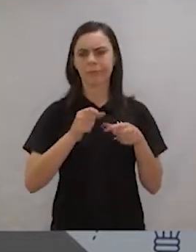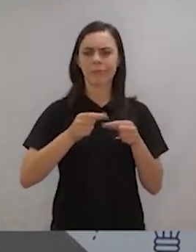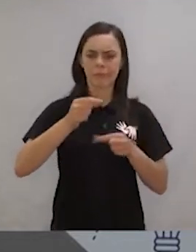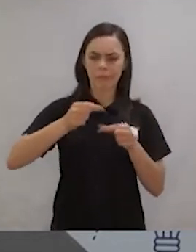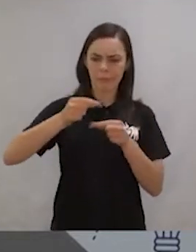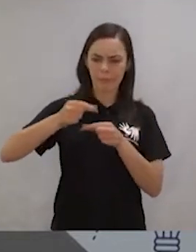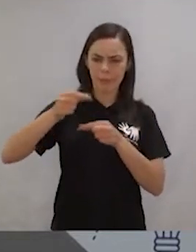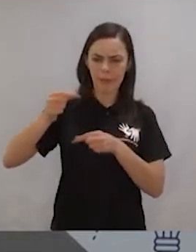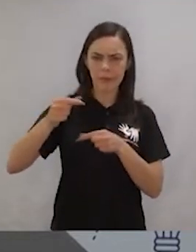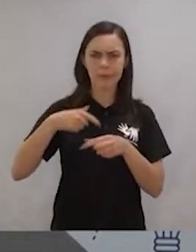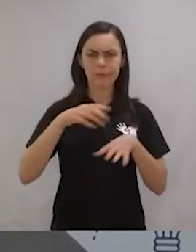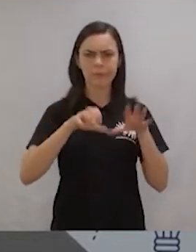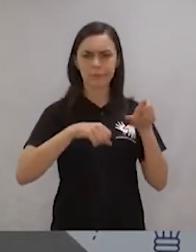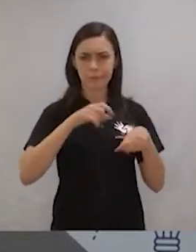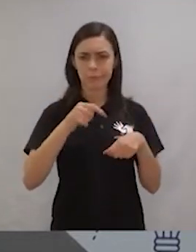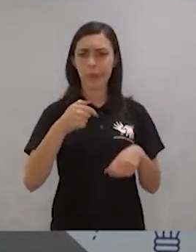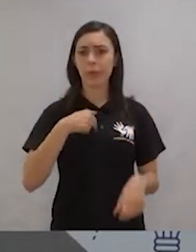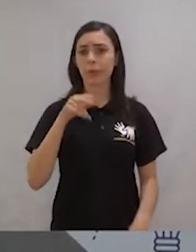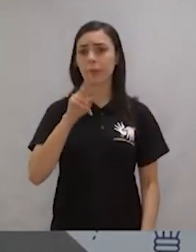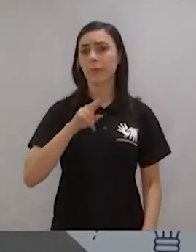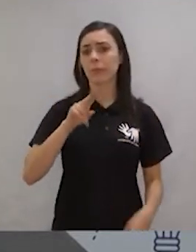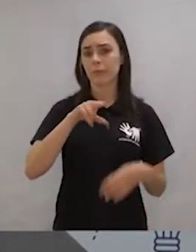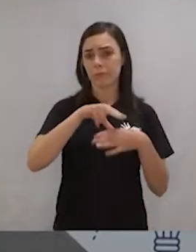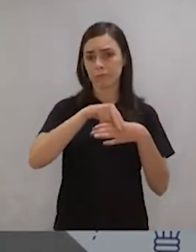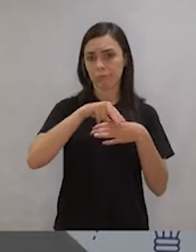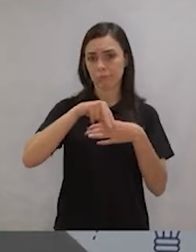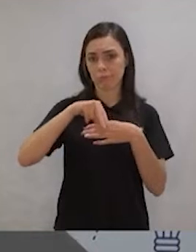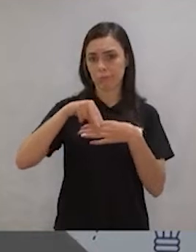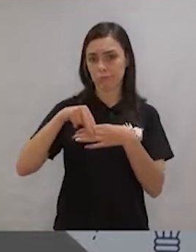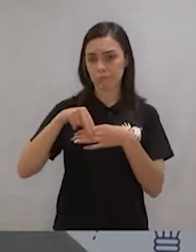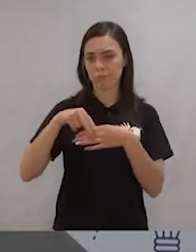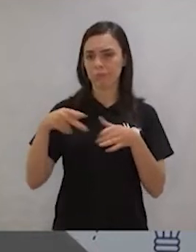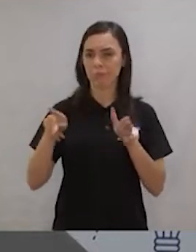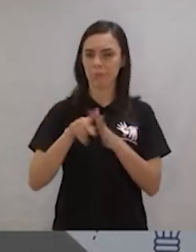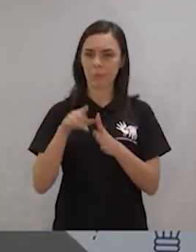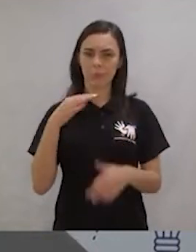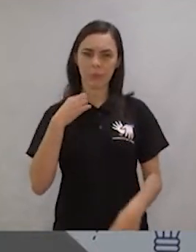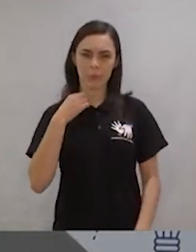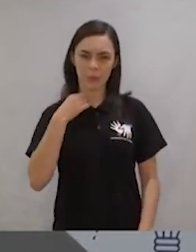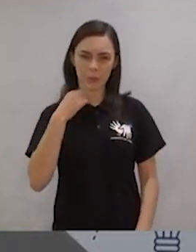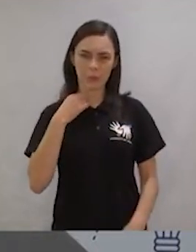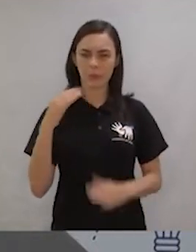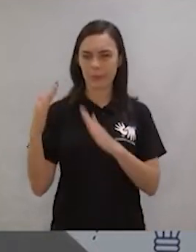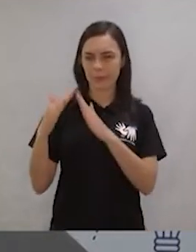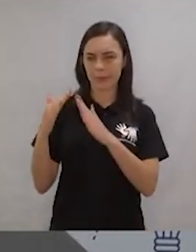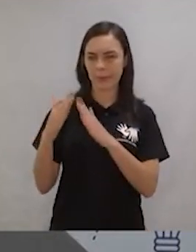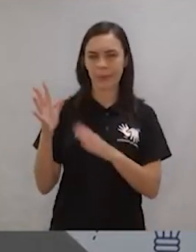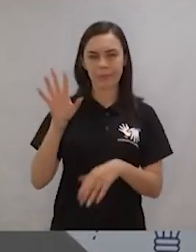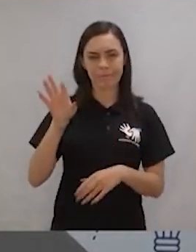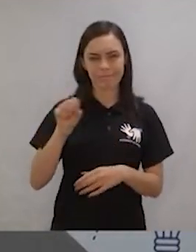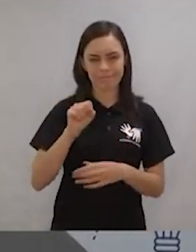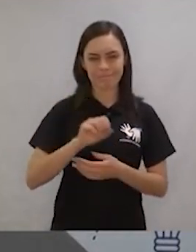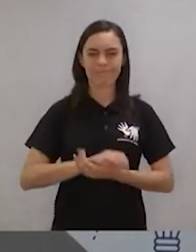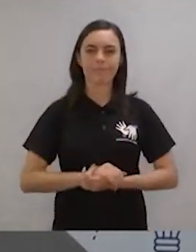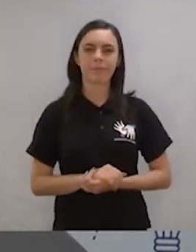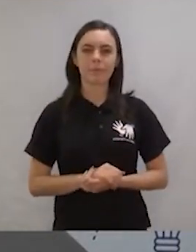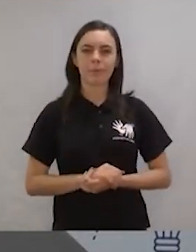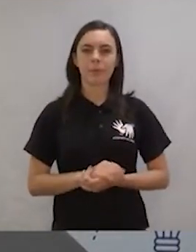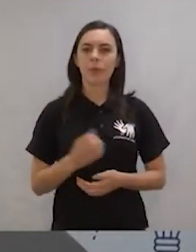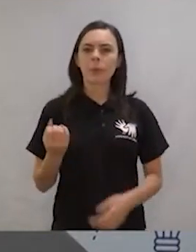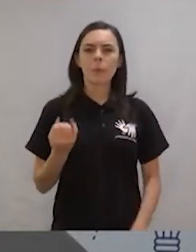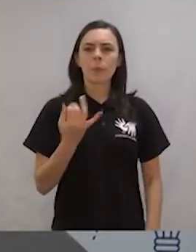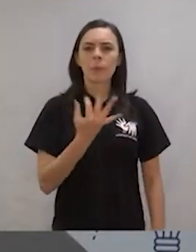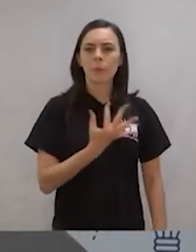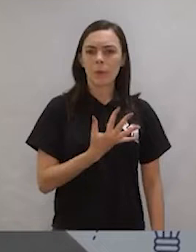10 palitos, a professora vai pegar 10 grampos de roupas que eu trouxe lá de casa. Então, a